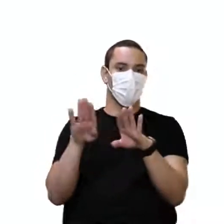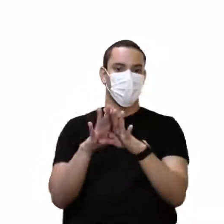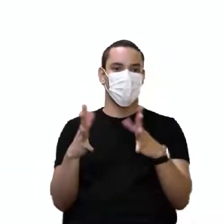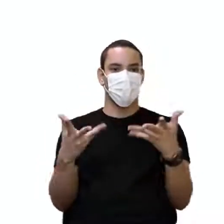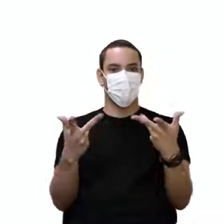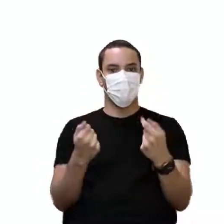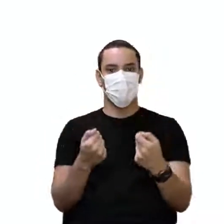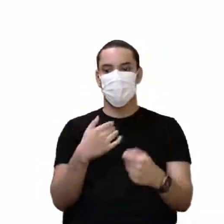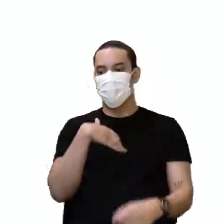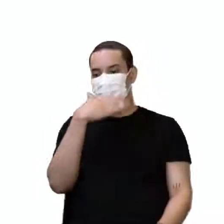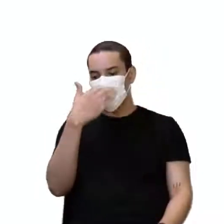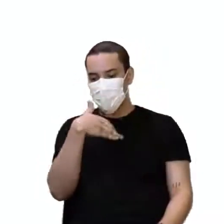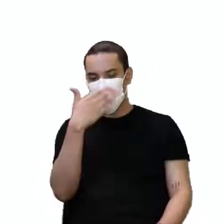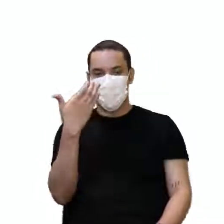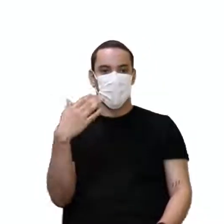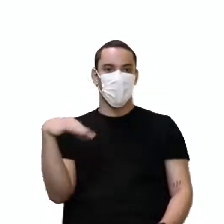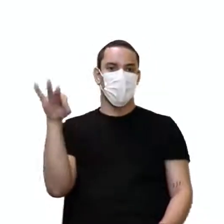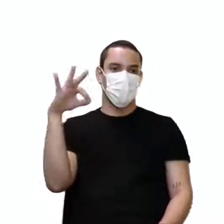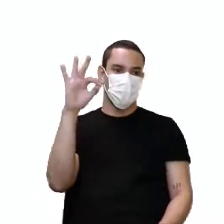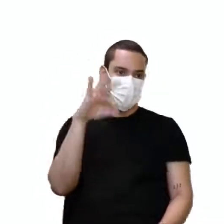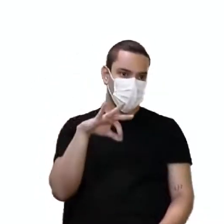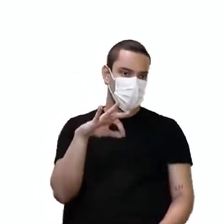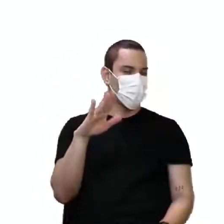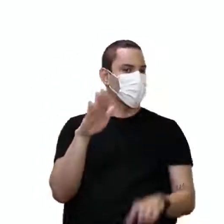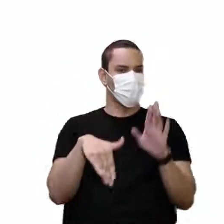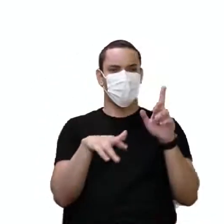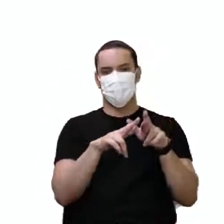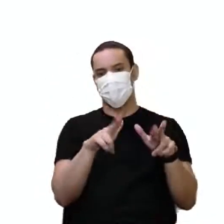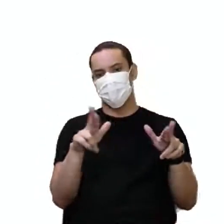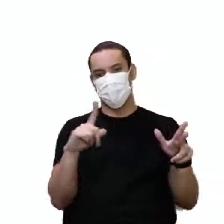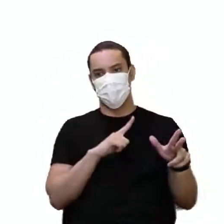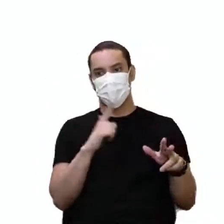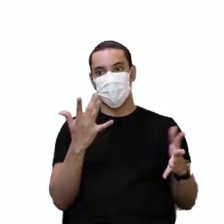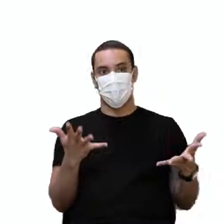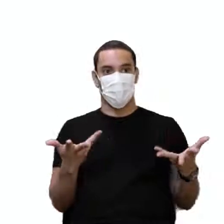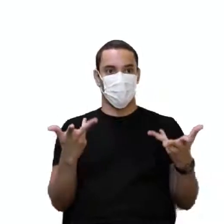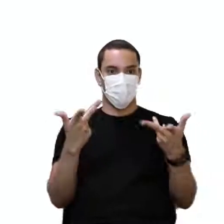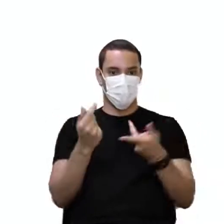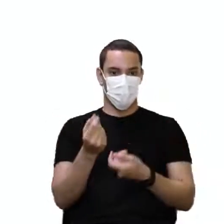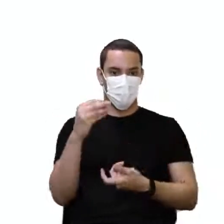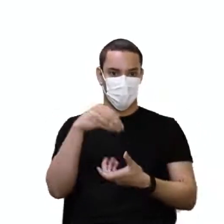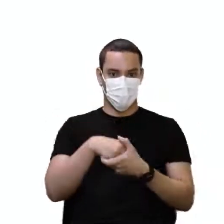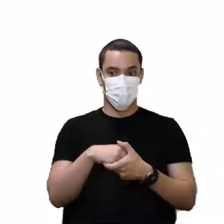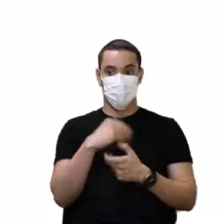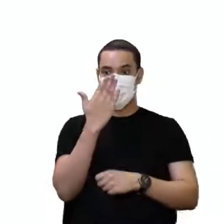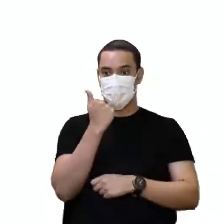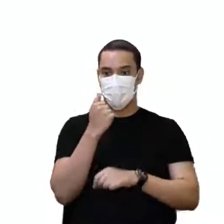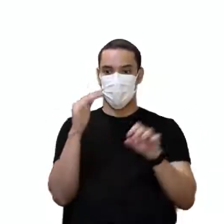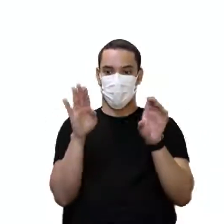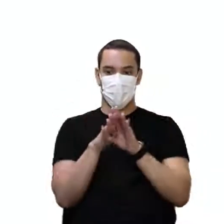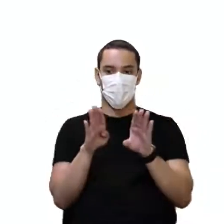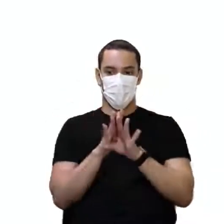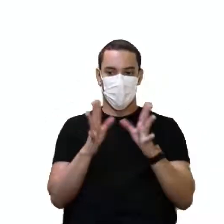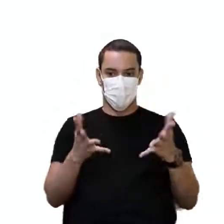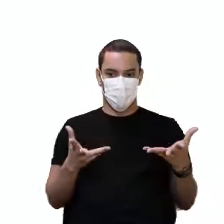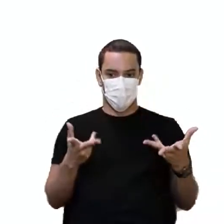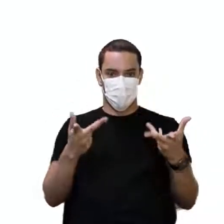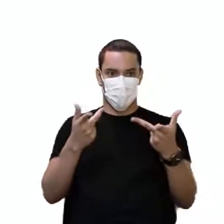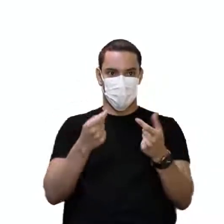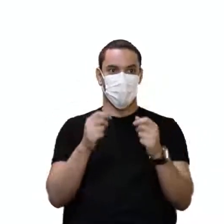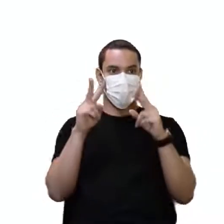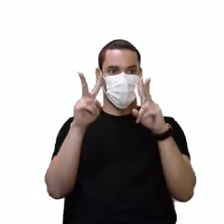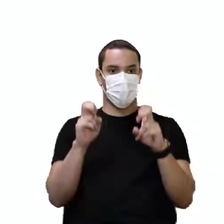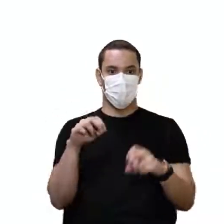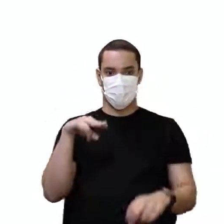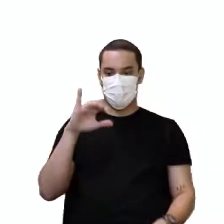habilidade de comer frutos, insetos, outros são hematófagos, então tem habilidades em relação ao alimento e tem habilidades em relação ao